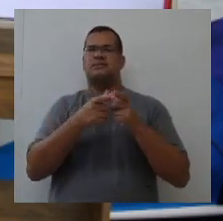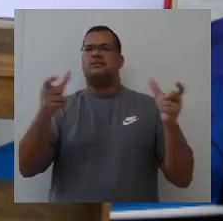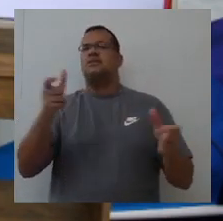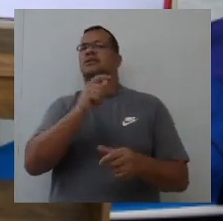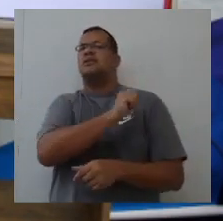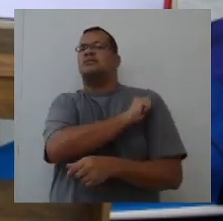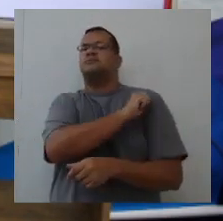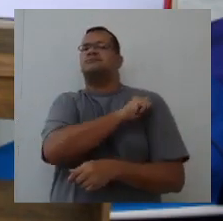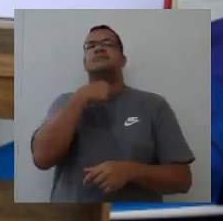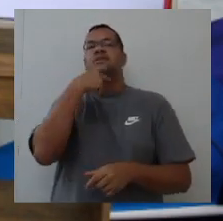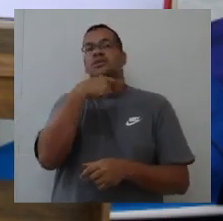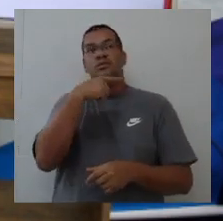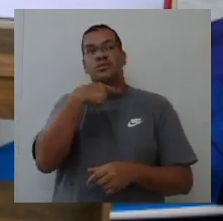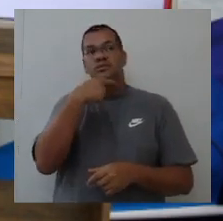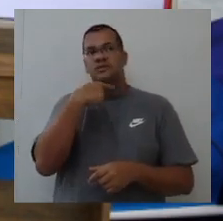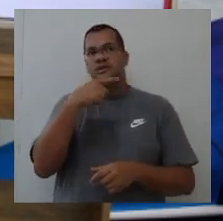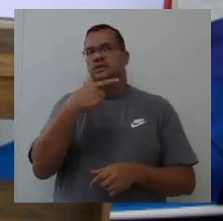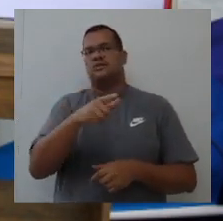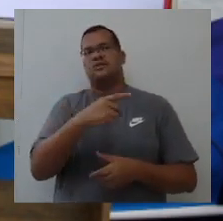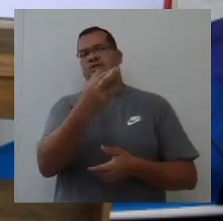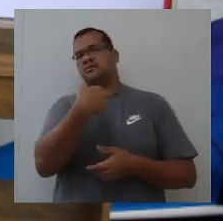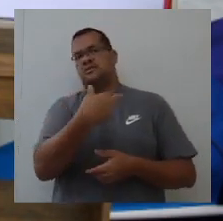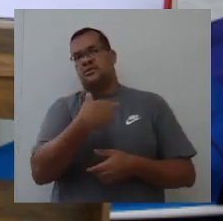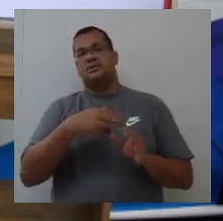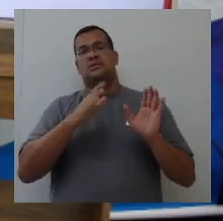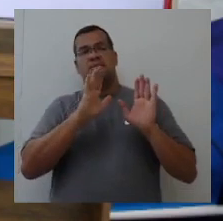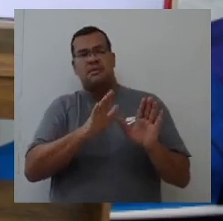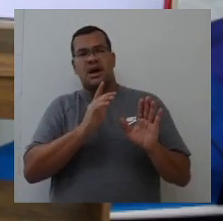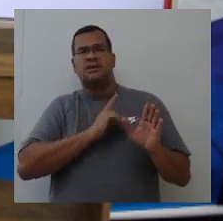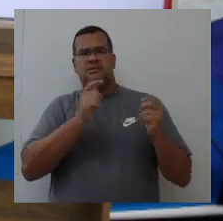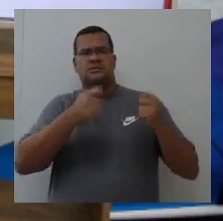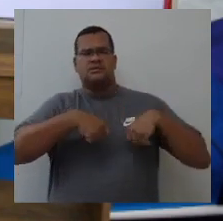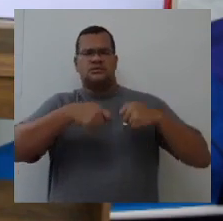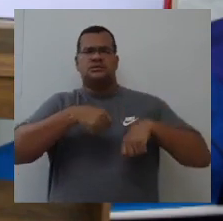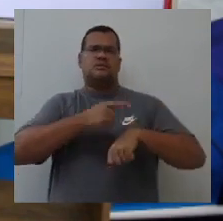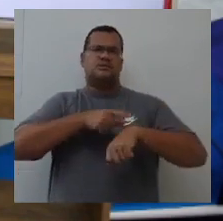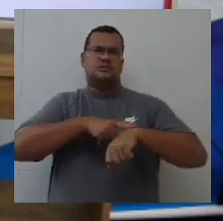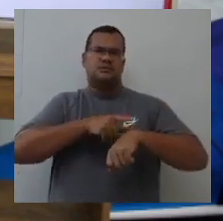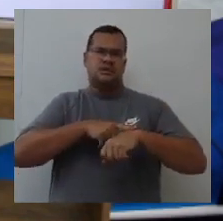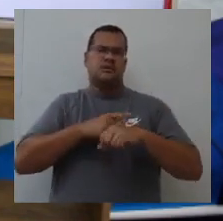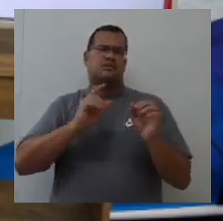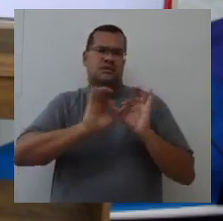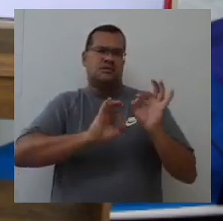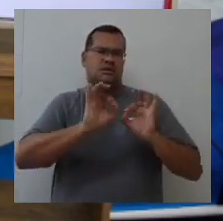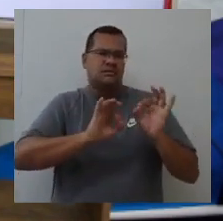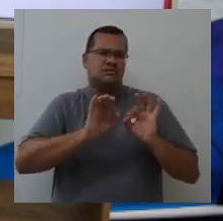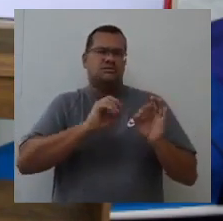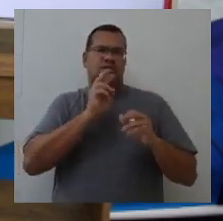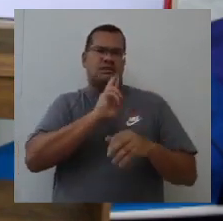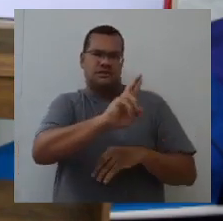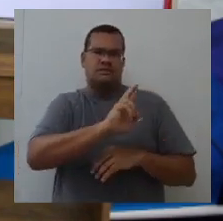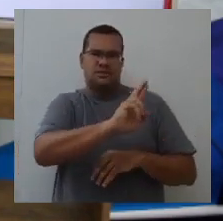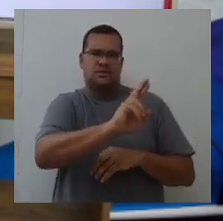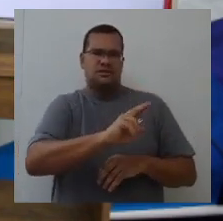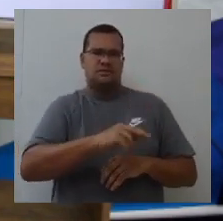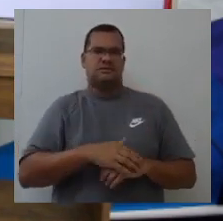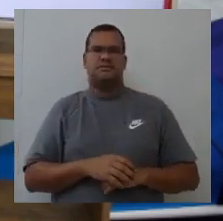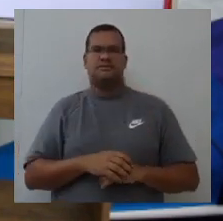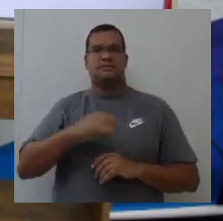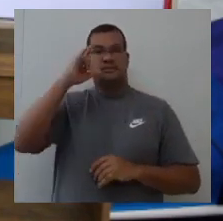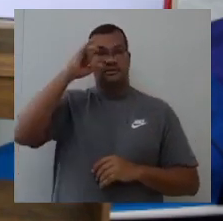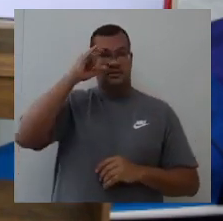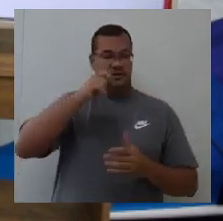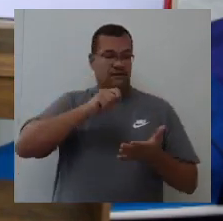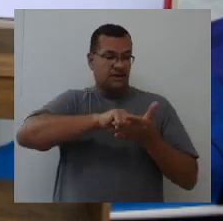alunos a gente não consegue atender com outras respostas, mas dentro do possível de tempo a gente vai respondendo para vocês. Manda lá, ó, faz no